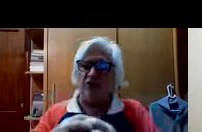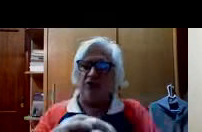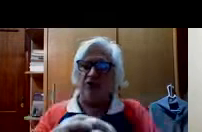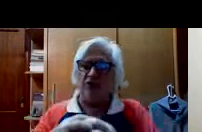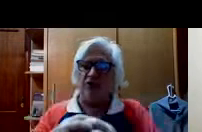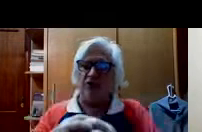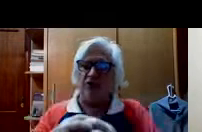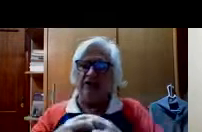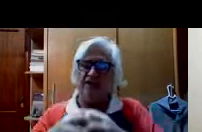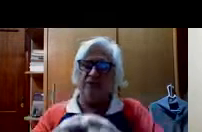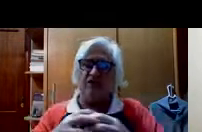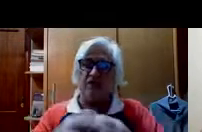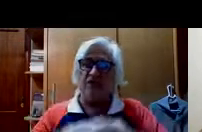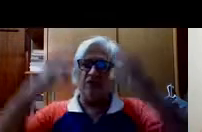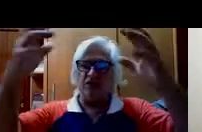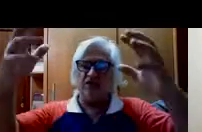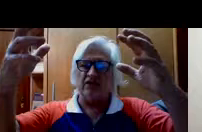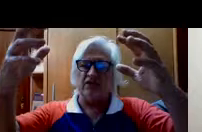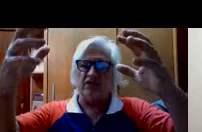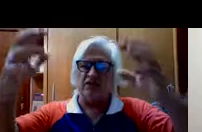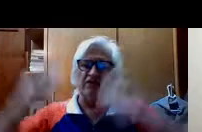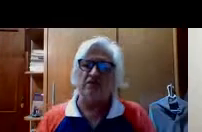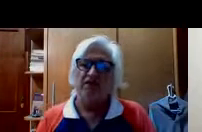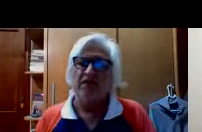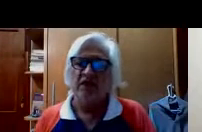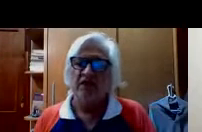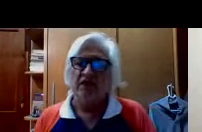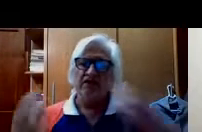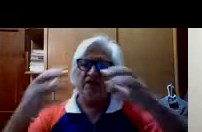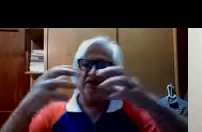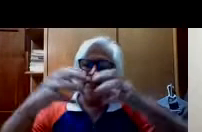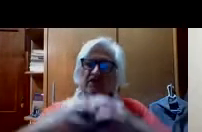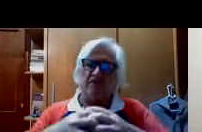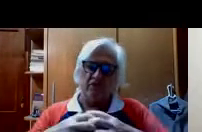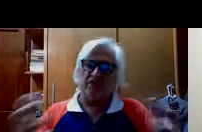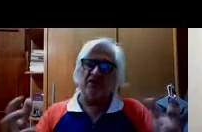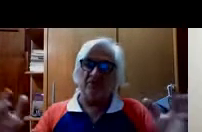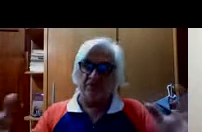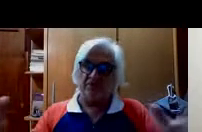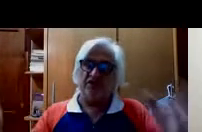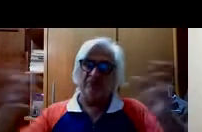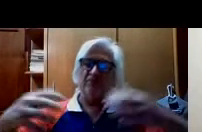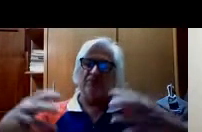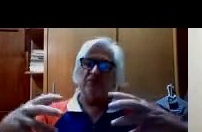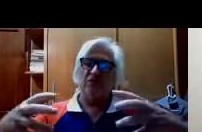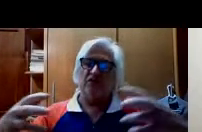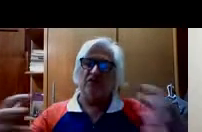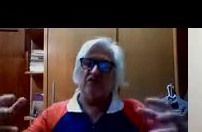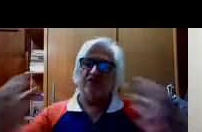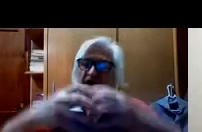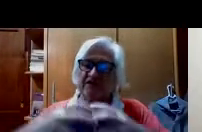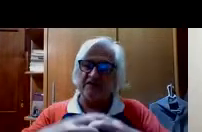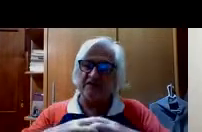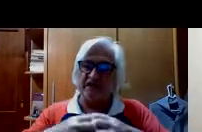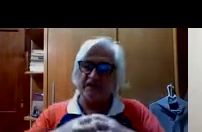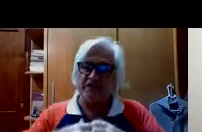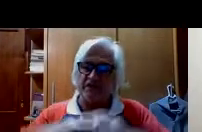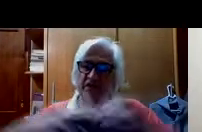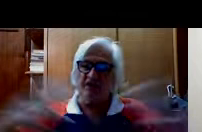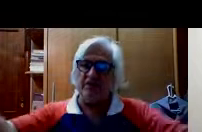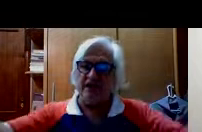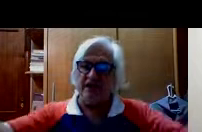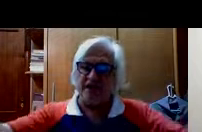químico tenha uma quantidade de energia disponível menor do que o metal sozinho. E se tem, ou seja, para você, quando você faz